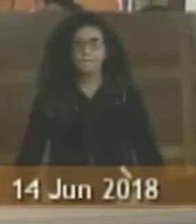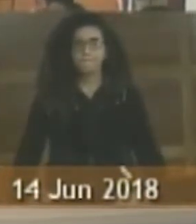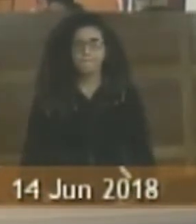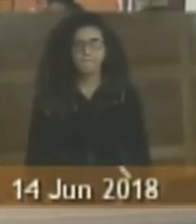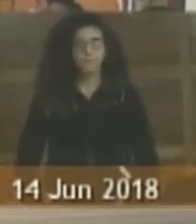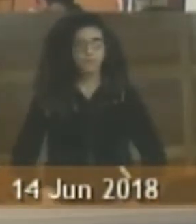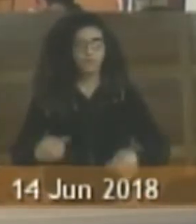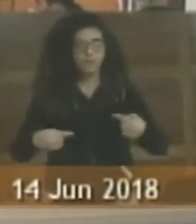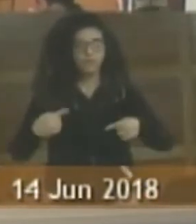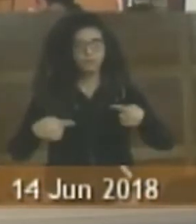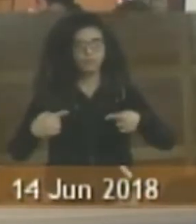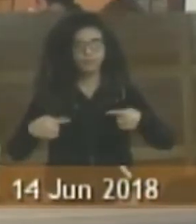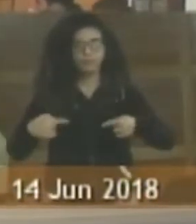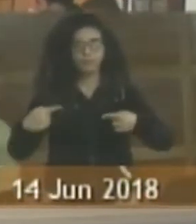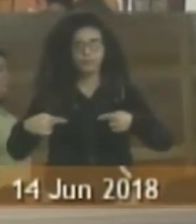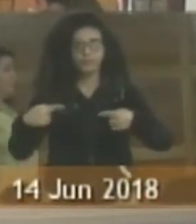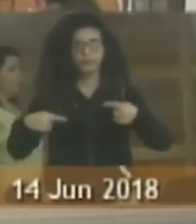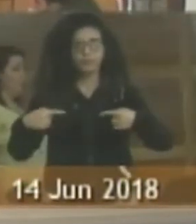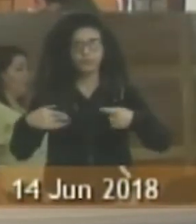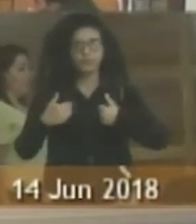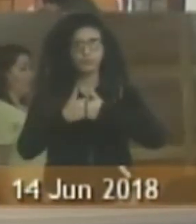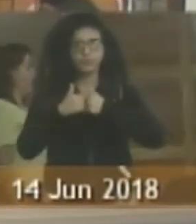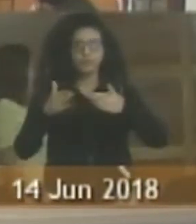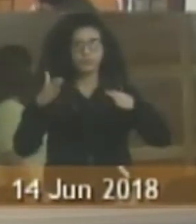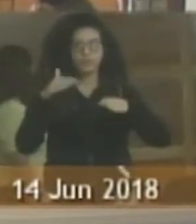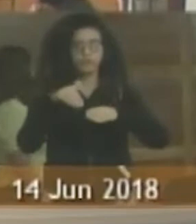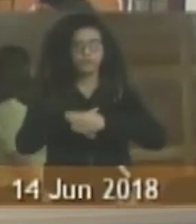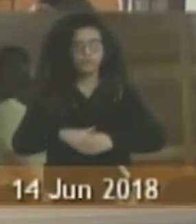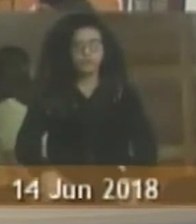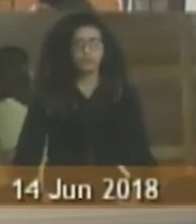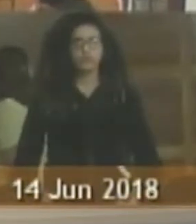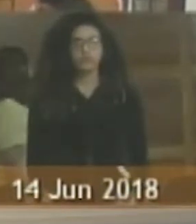presidente. Em discussão, não havendo oradores, votação aberta.